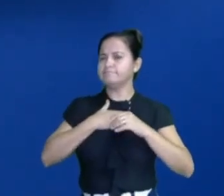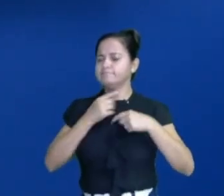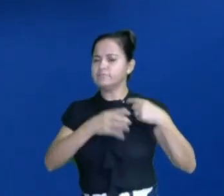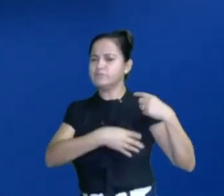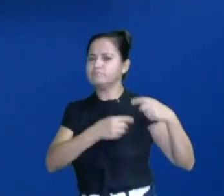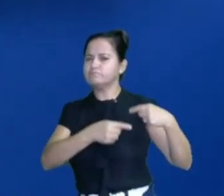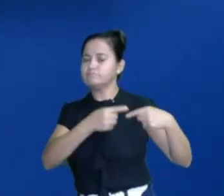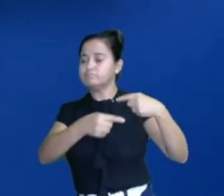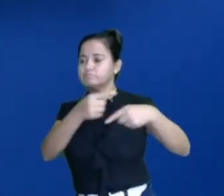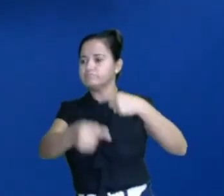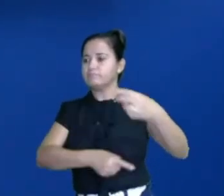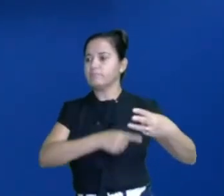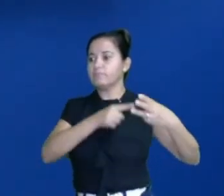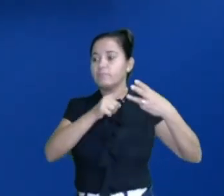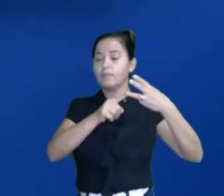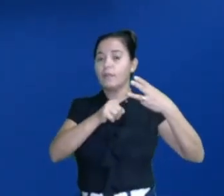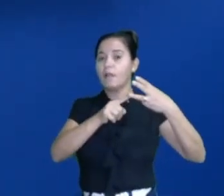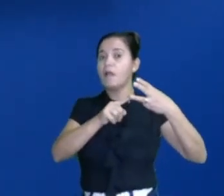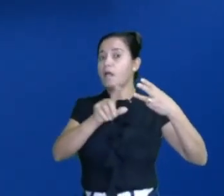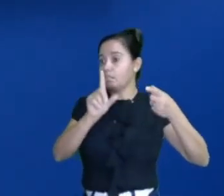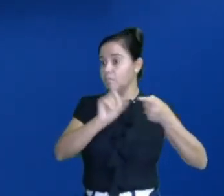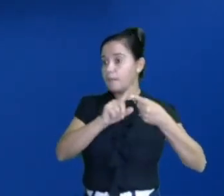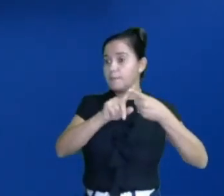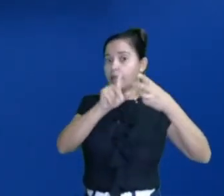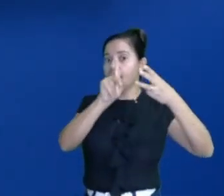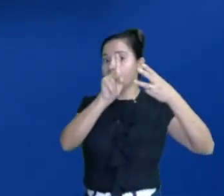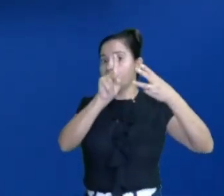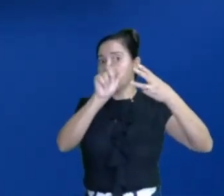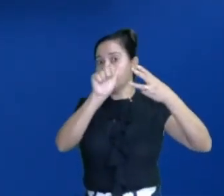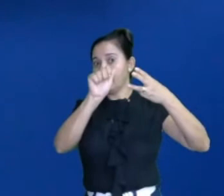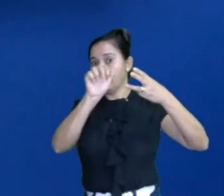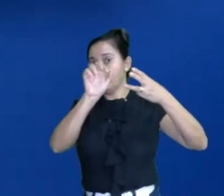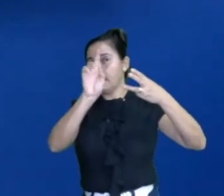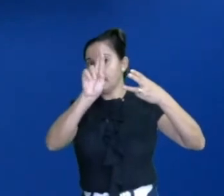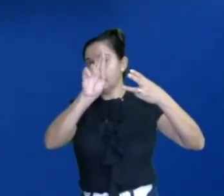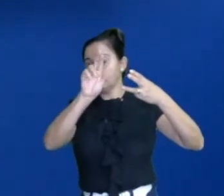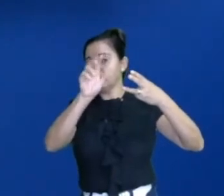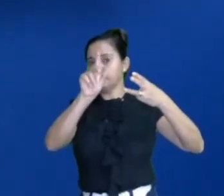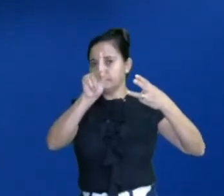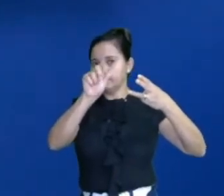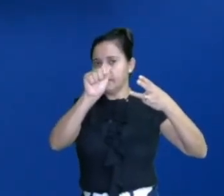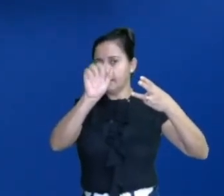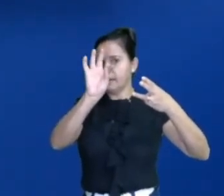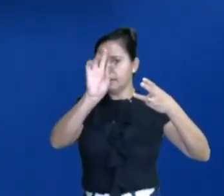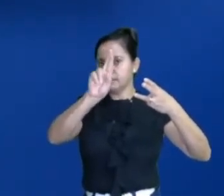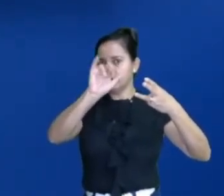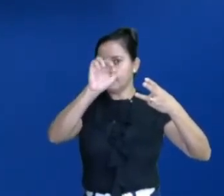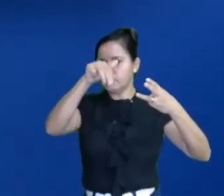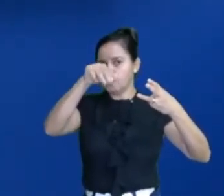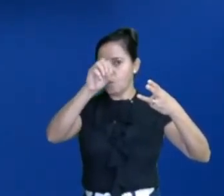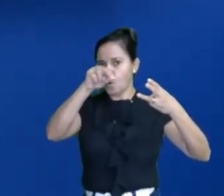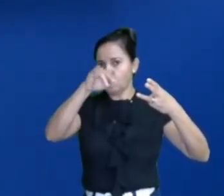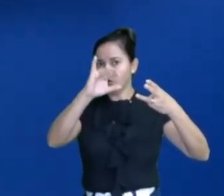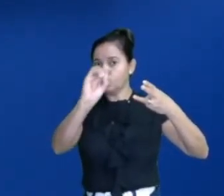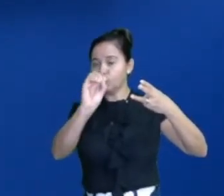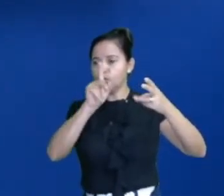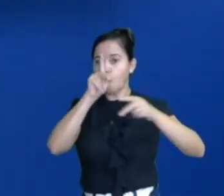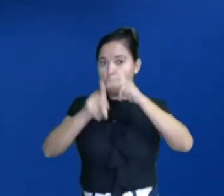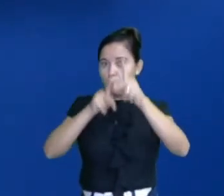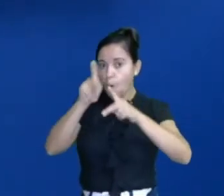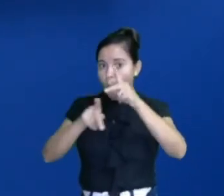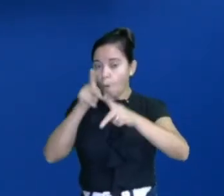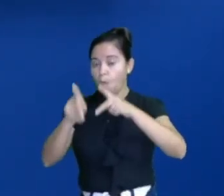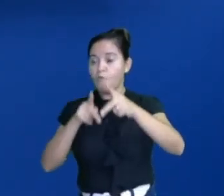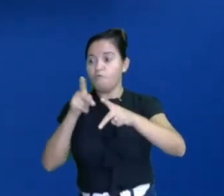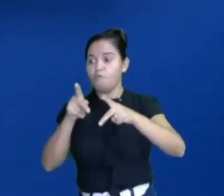pessoal. Vimos o patrimônio dos povos, uma língua, uma cultura, algo que veio dos povos,